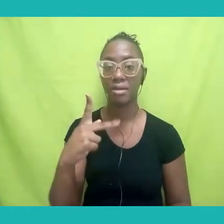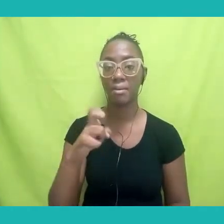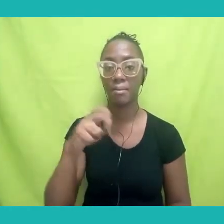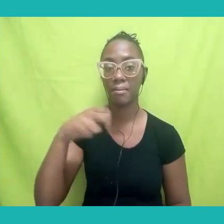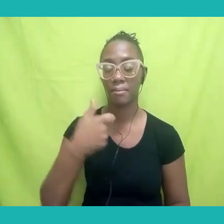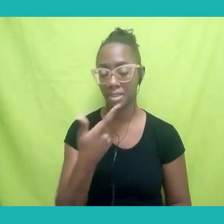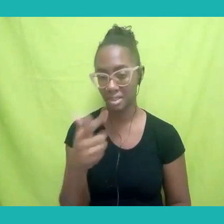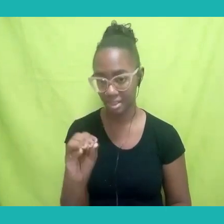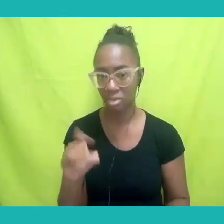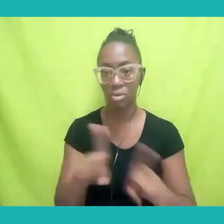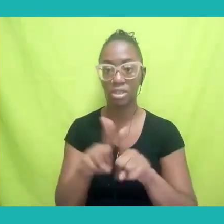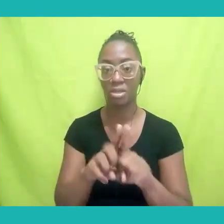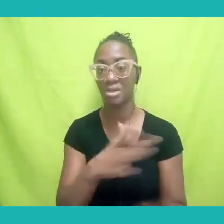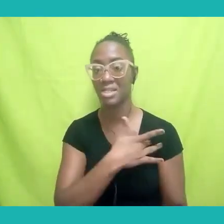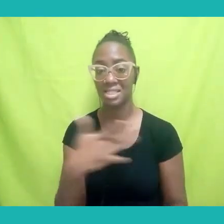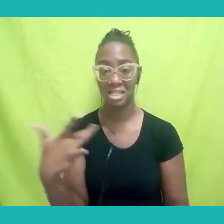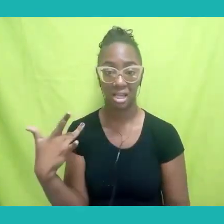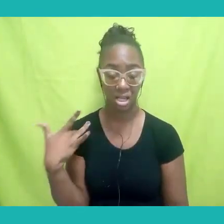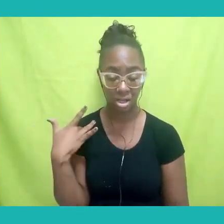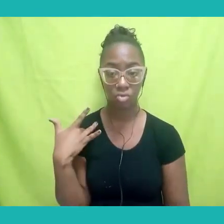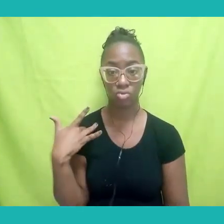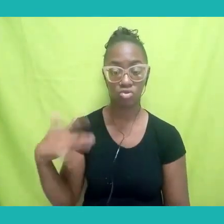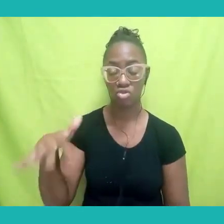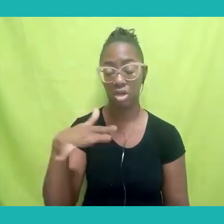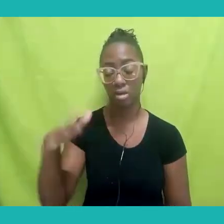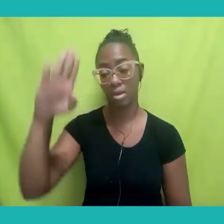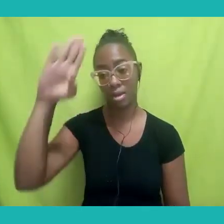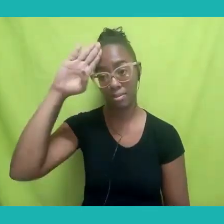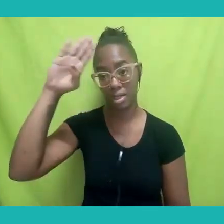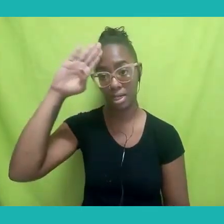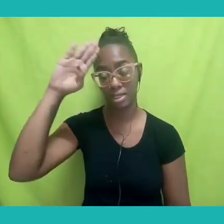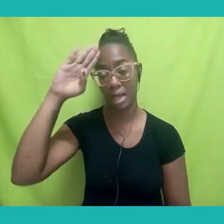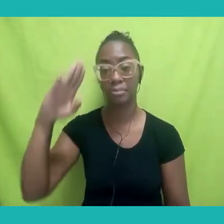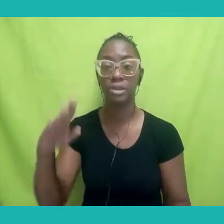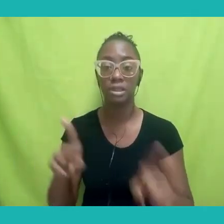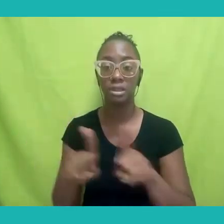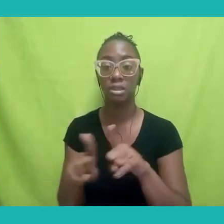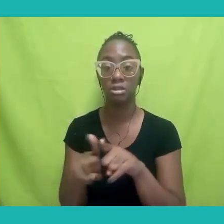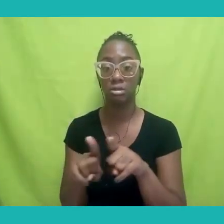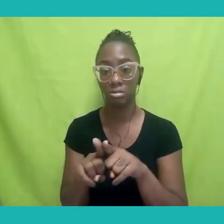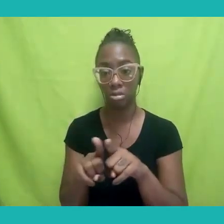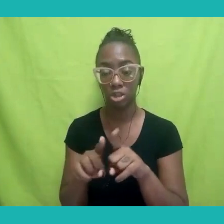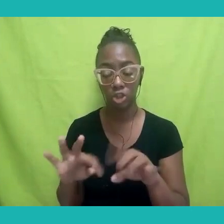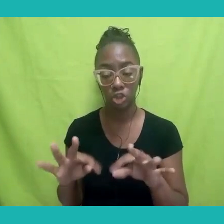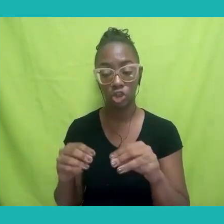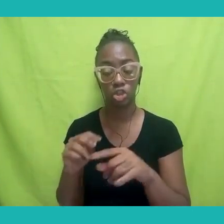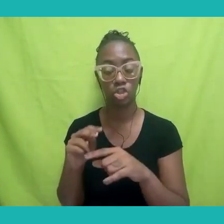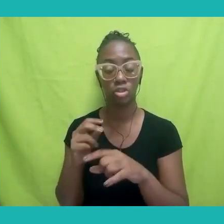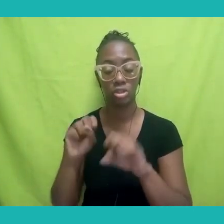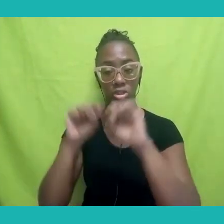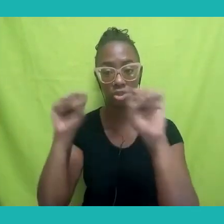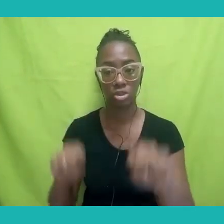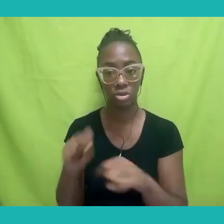a saúde, né, em âmbito militar. E todos os componentes aí do sistema de proteção social com